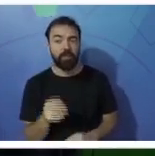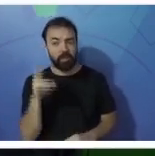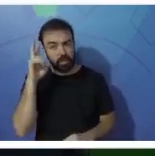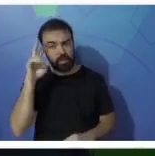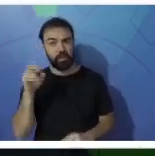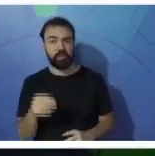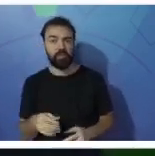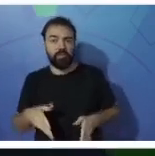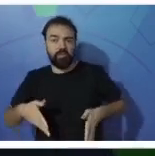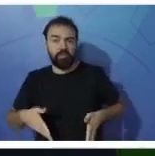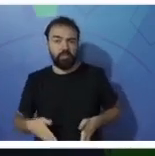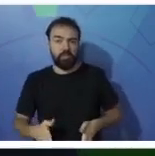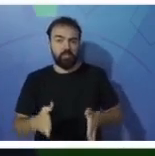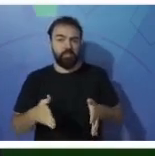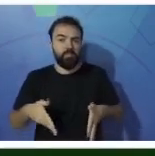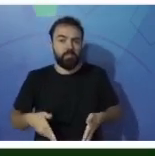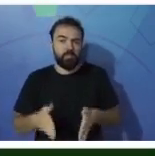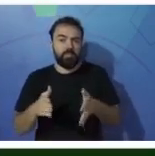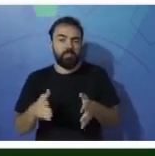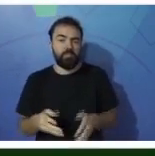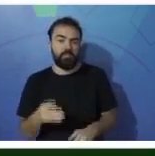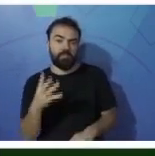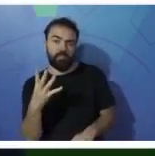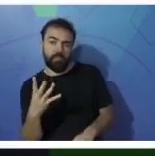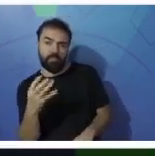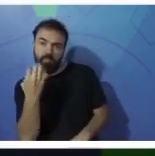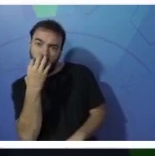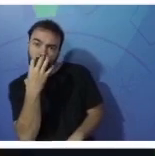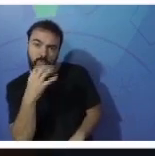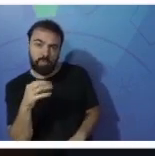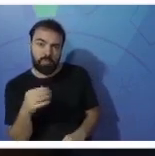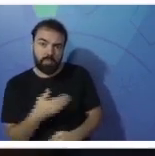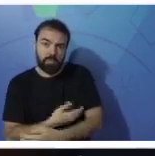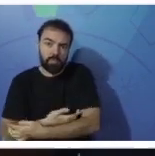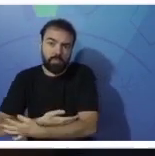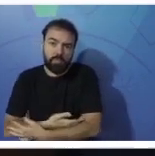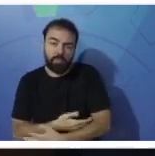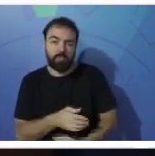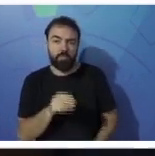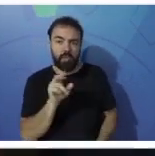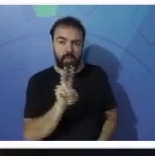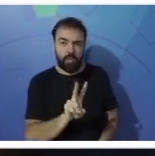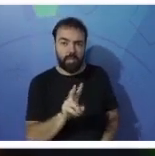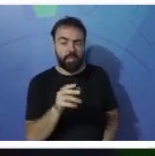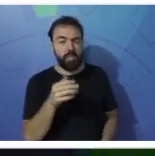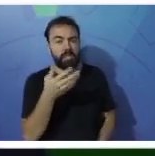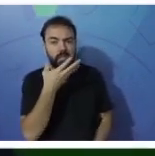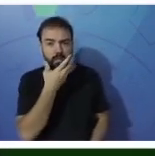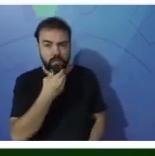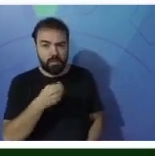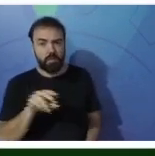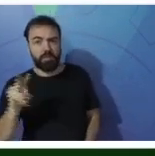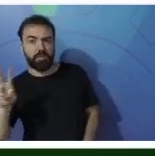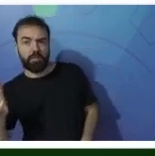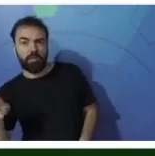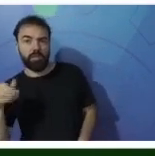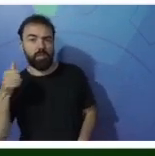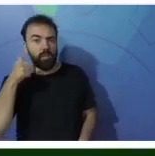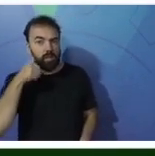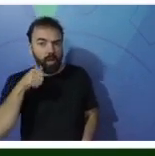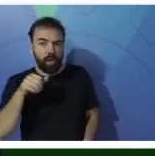Deu cria. Nasceram quatro cachorrinhos, dois machos brancos e duas fêmeas